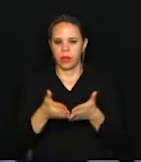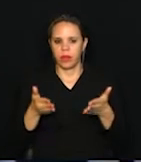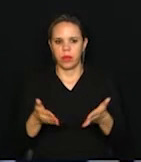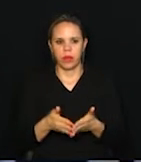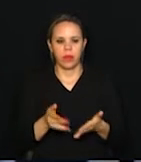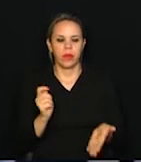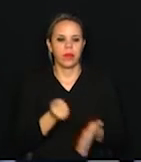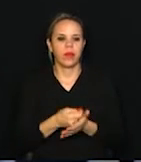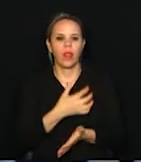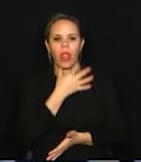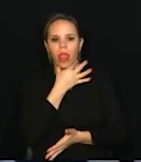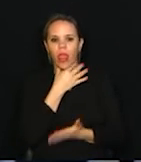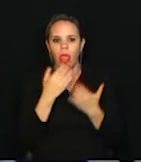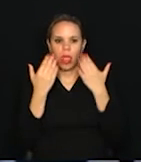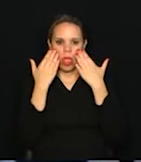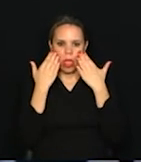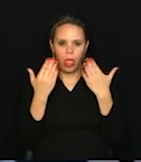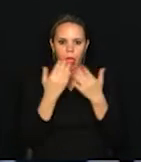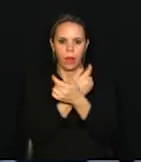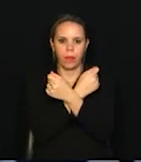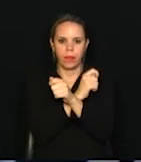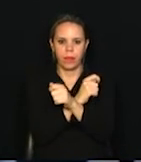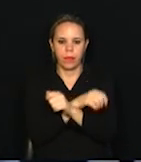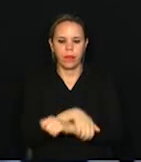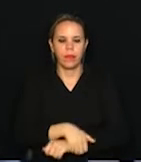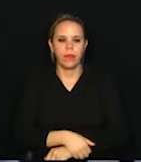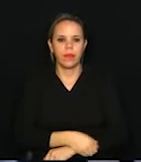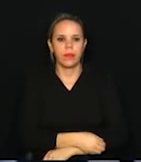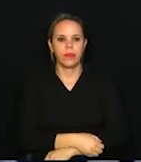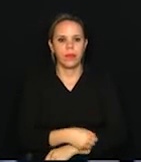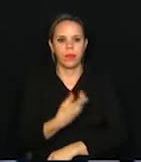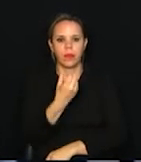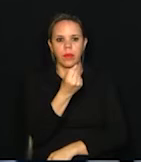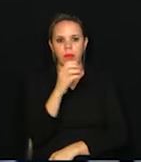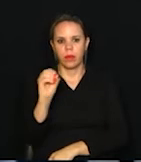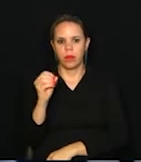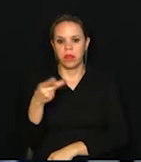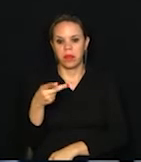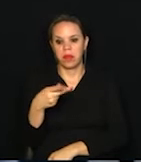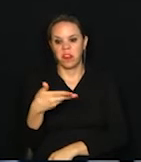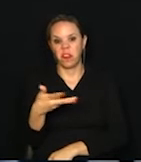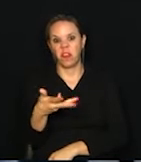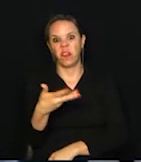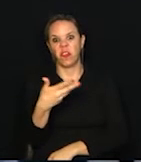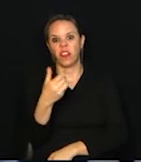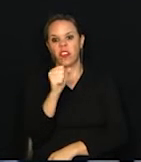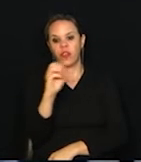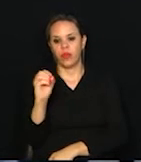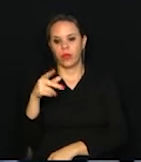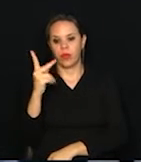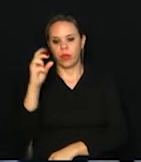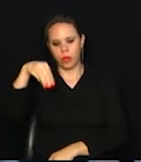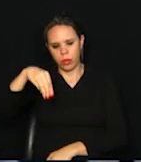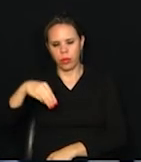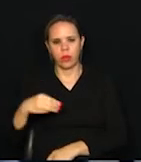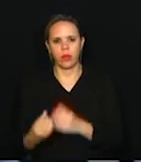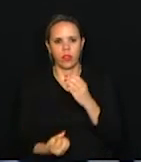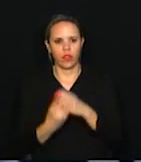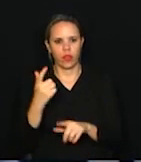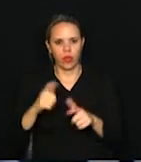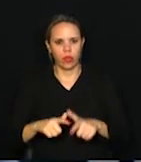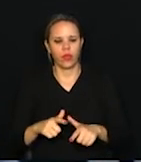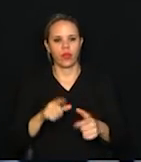você passa em frente da PUC, do hospital da PUC, a 80 km por hora, sabendo que aquilo é um polo gerador